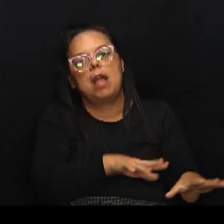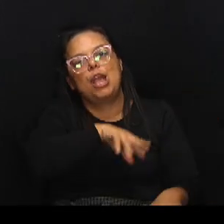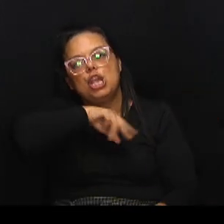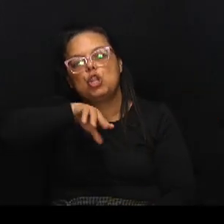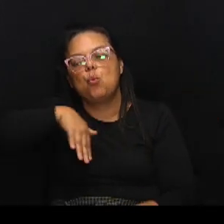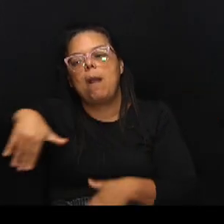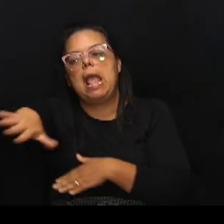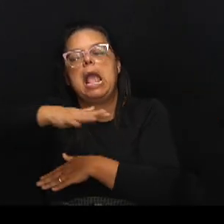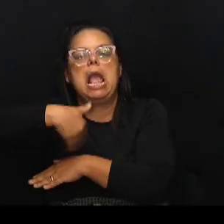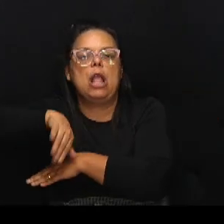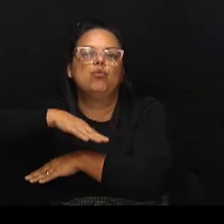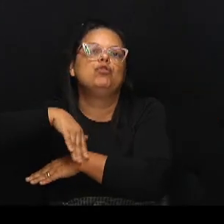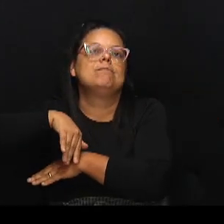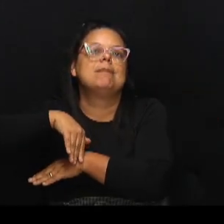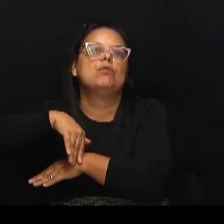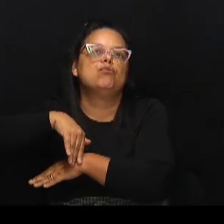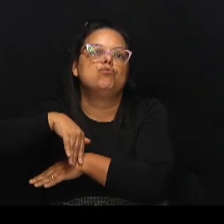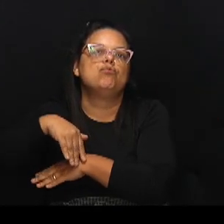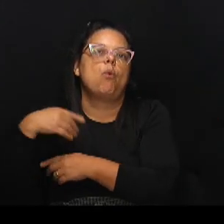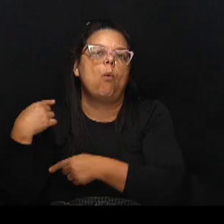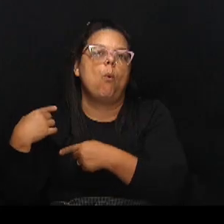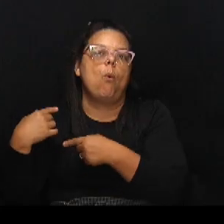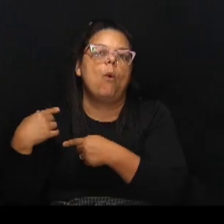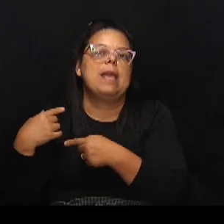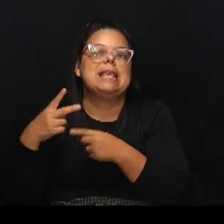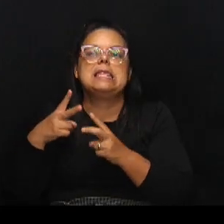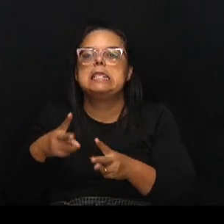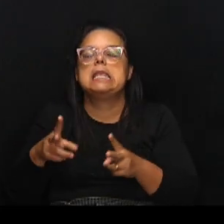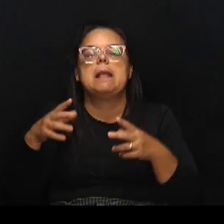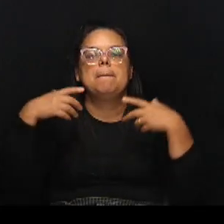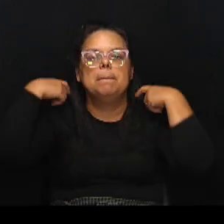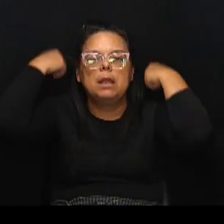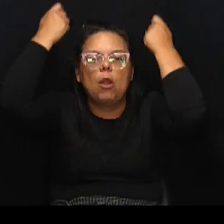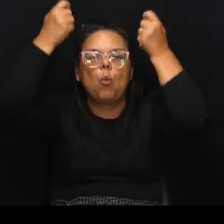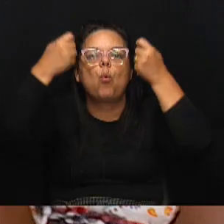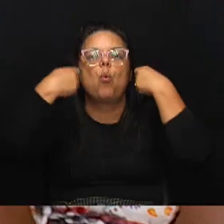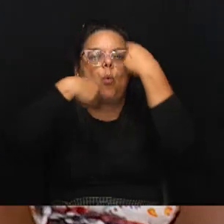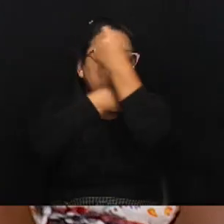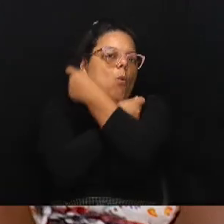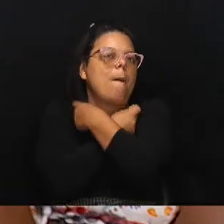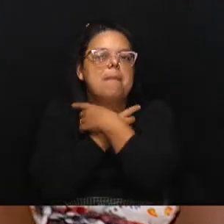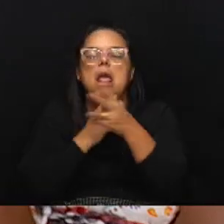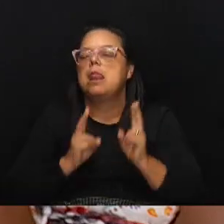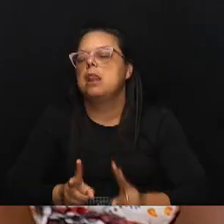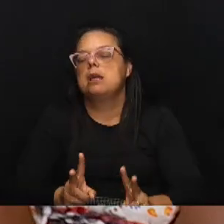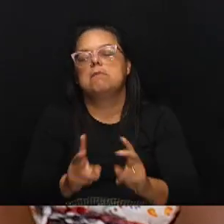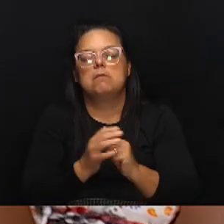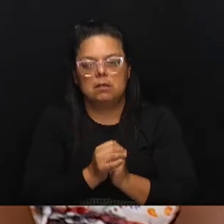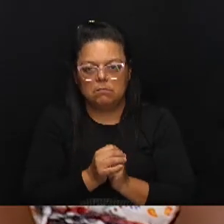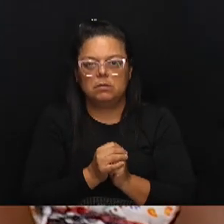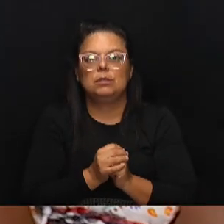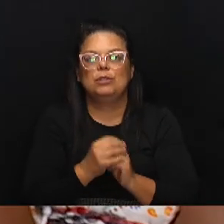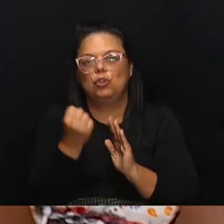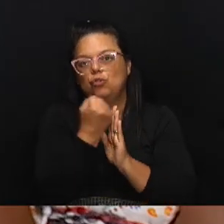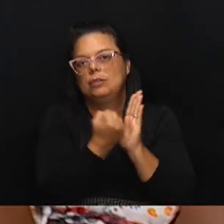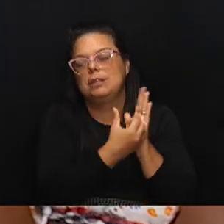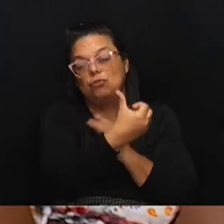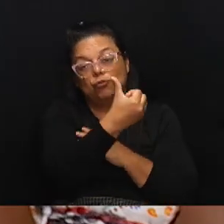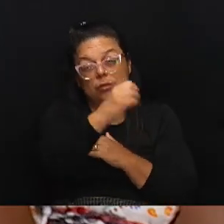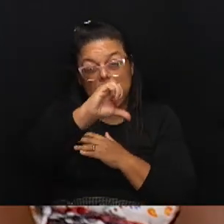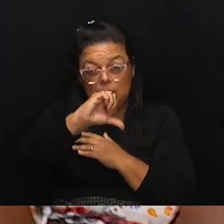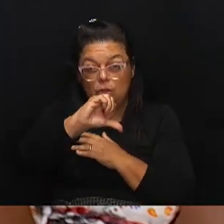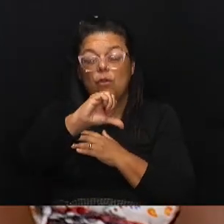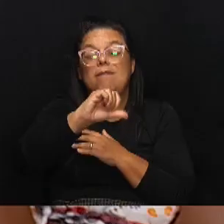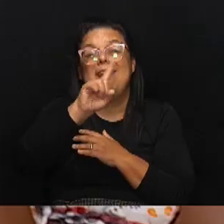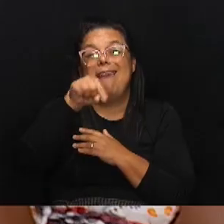saíssem à rua, saíssem embuçadas, ou seja, com essa vestimenta. Nós estamos aí no início do século XIX, é